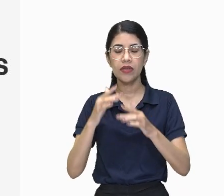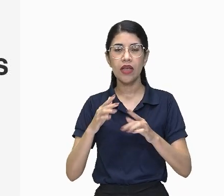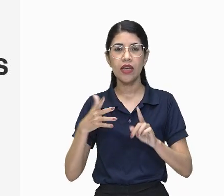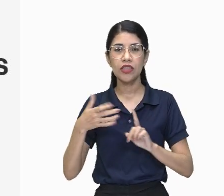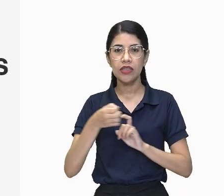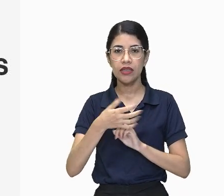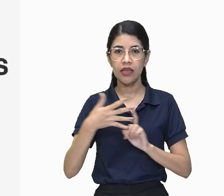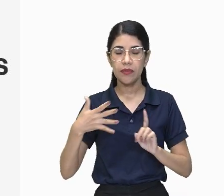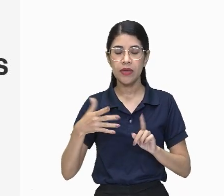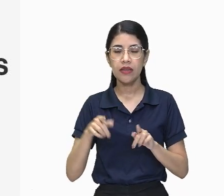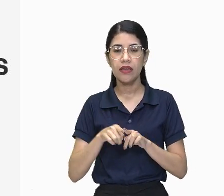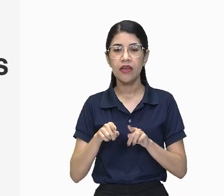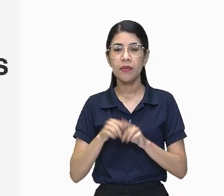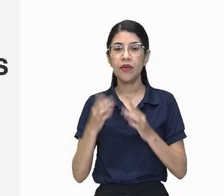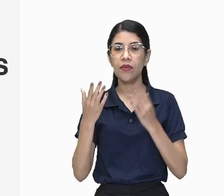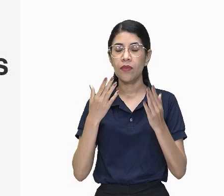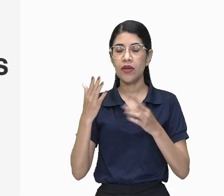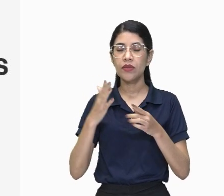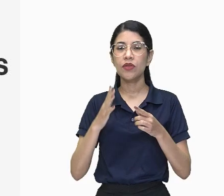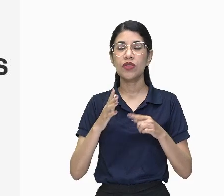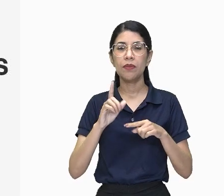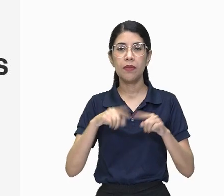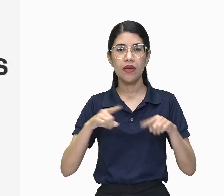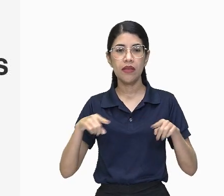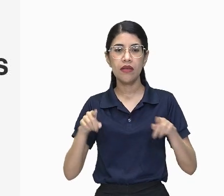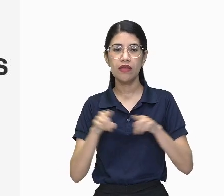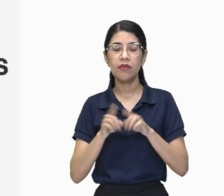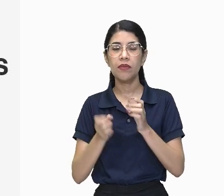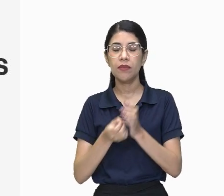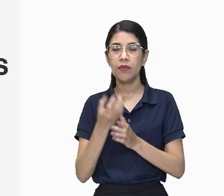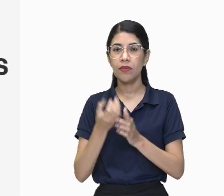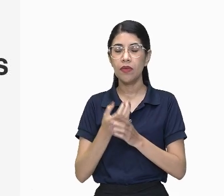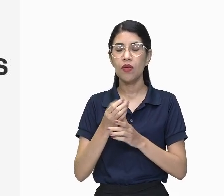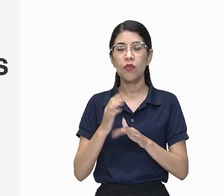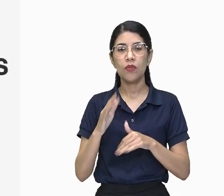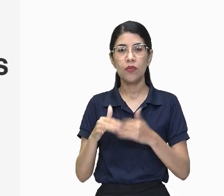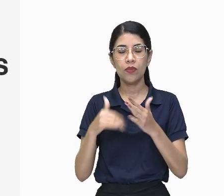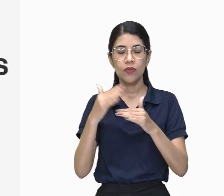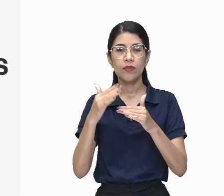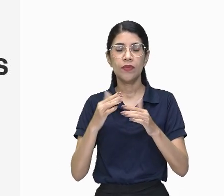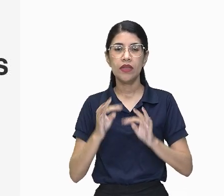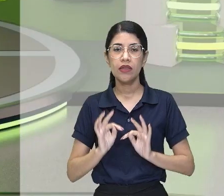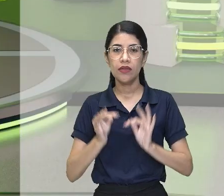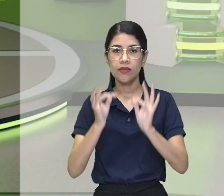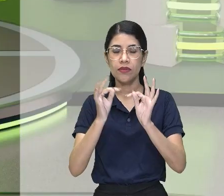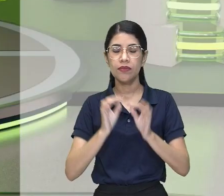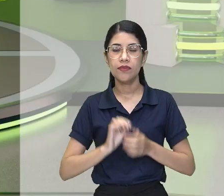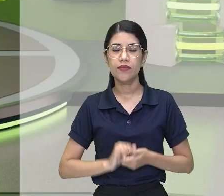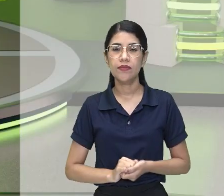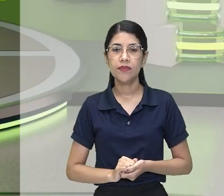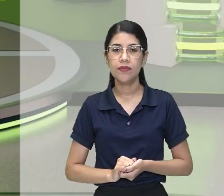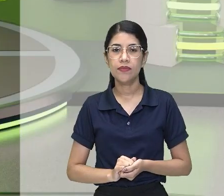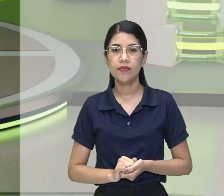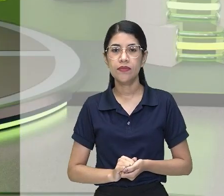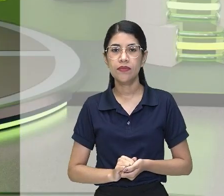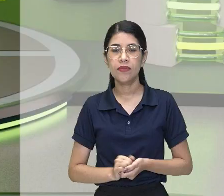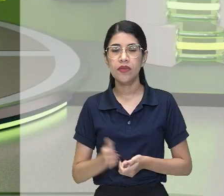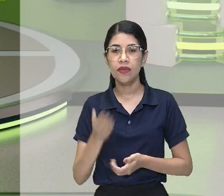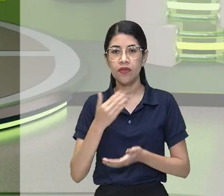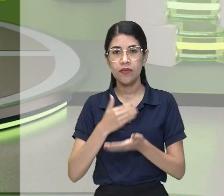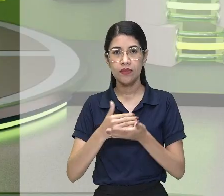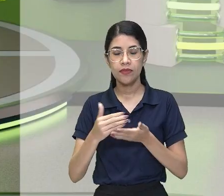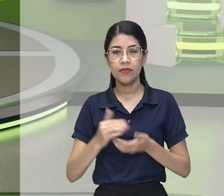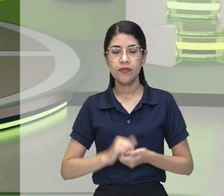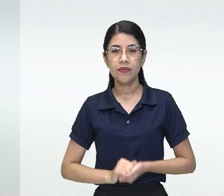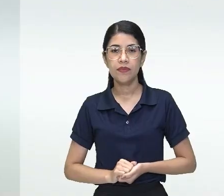térmicas, Comparações de equipamentos, produtos construídos pelos avanços tecnológicos. Então vamos à nossa